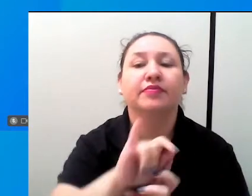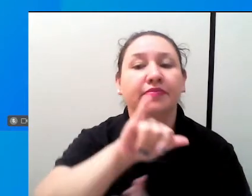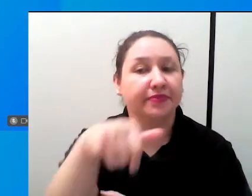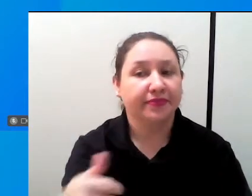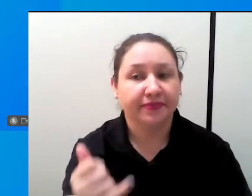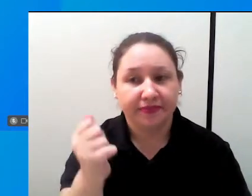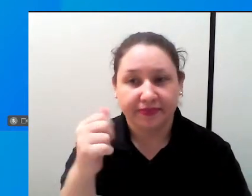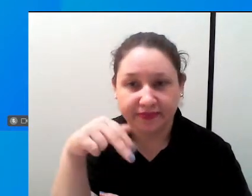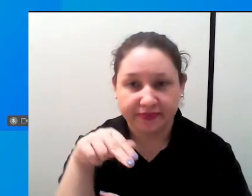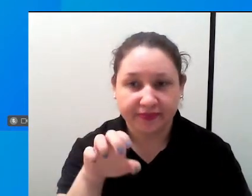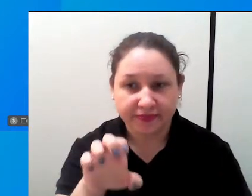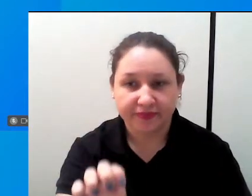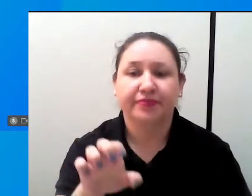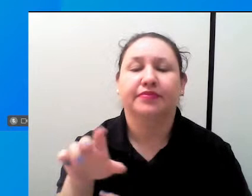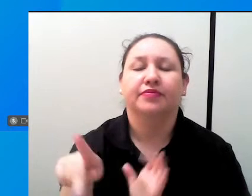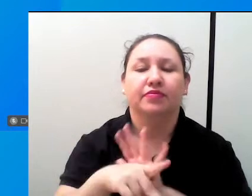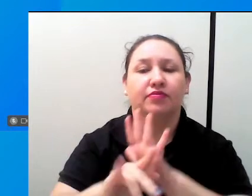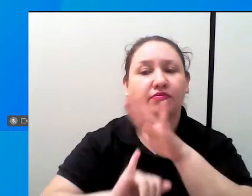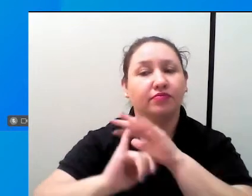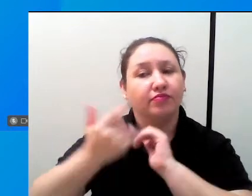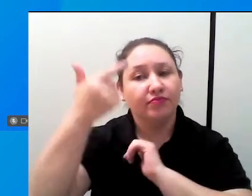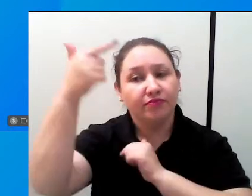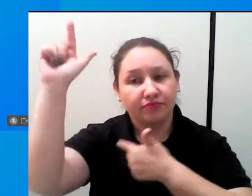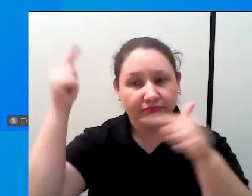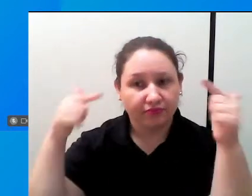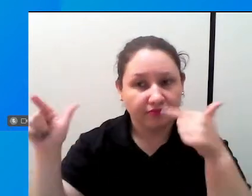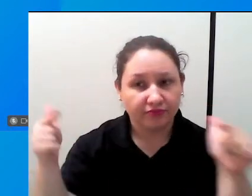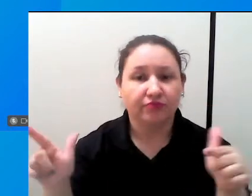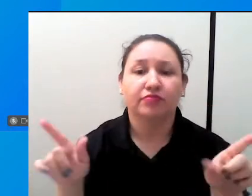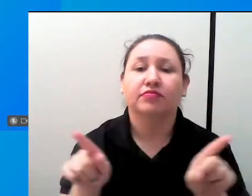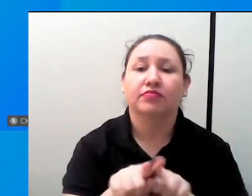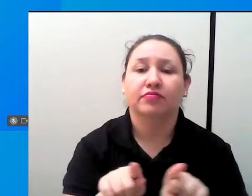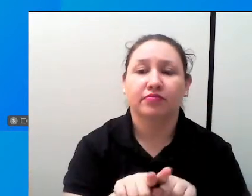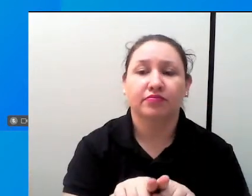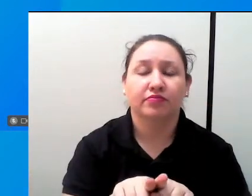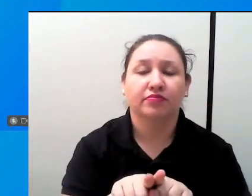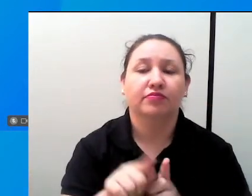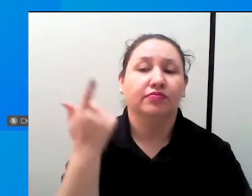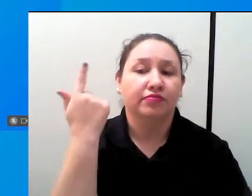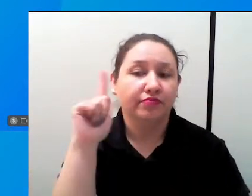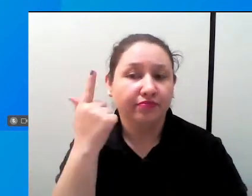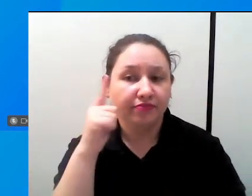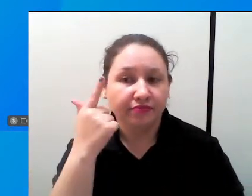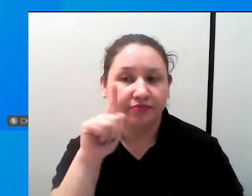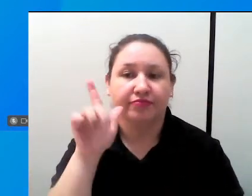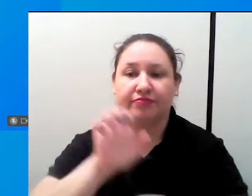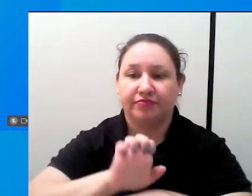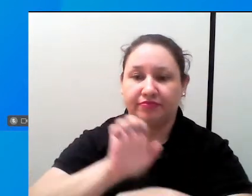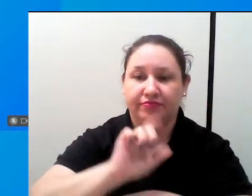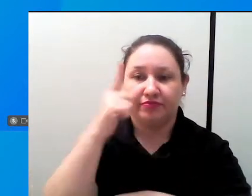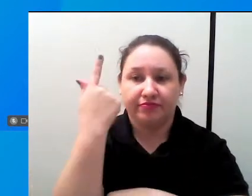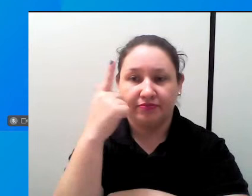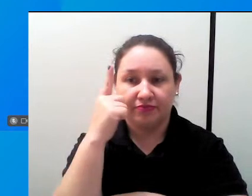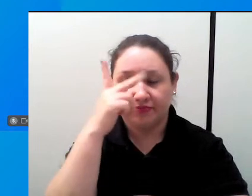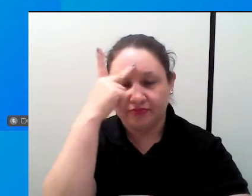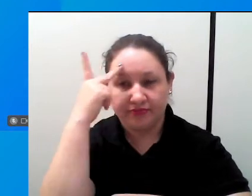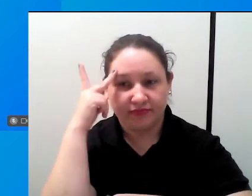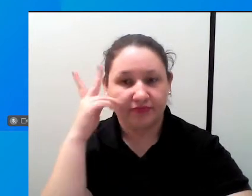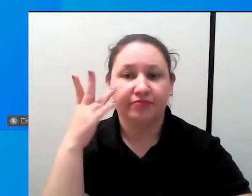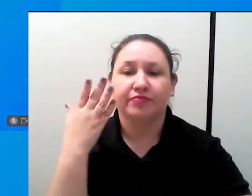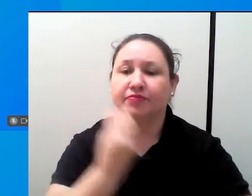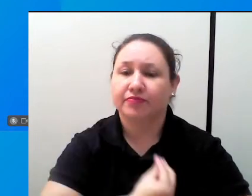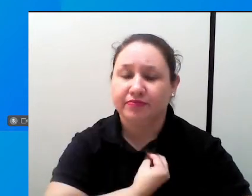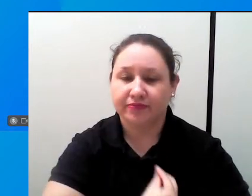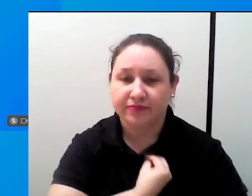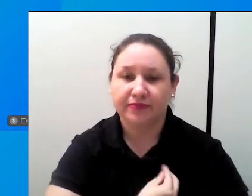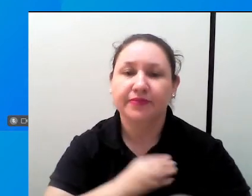Patos de Minas. Saudar os colegas do Instituto Federal Goiano, na pessoa da Geisa. Nós temos aqui também um palestrante aqui do Instituto